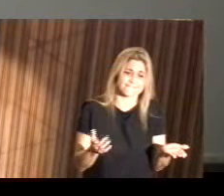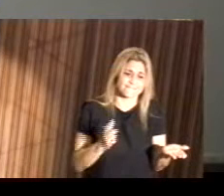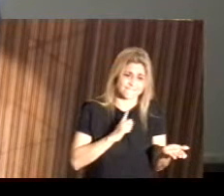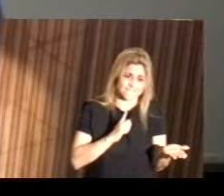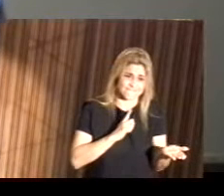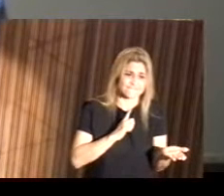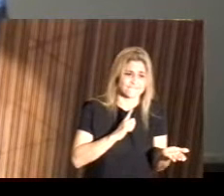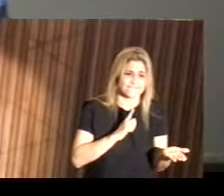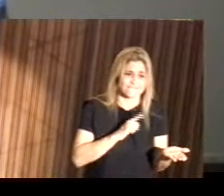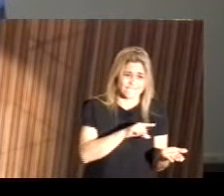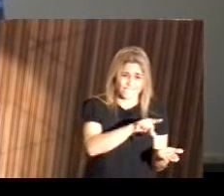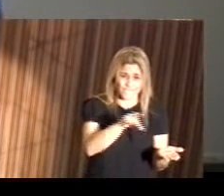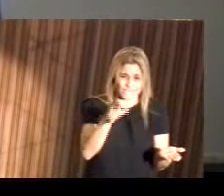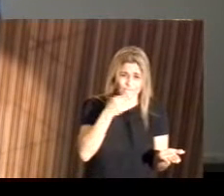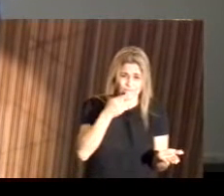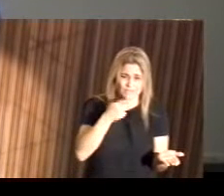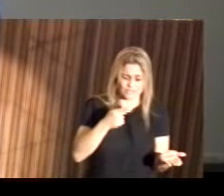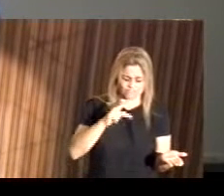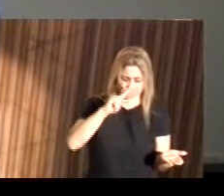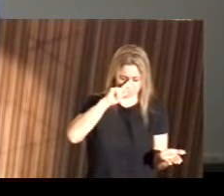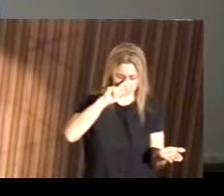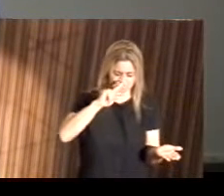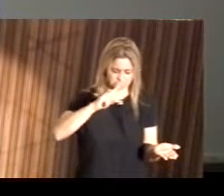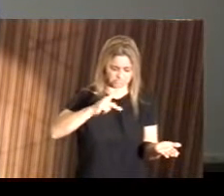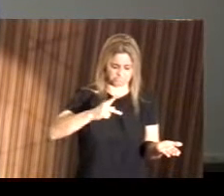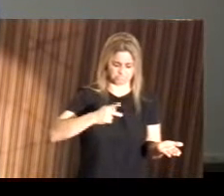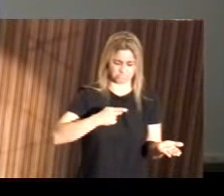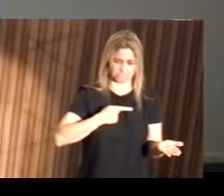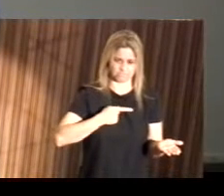já entendi, vou fazer do meu jeito.